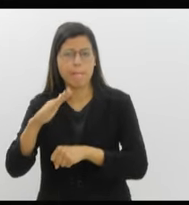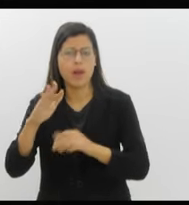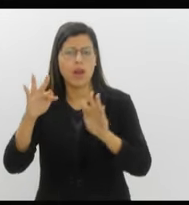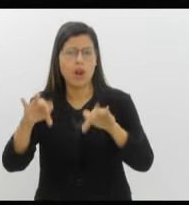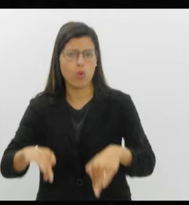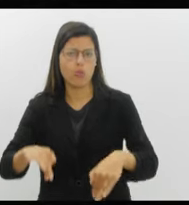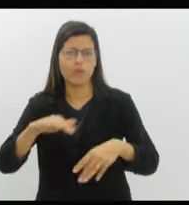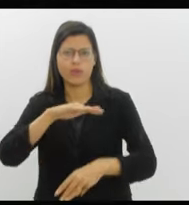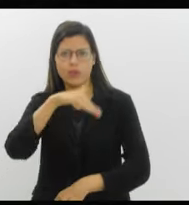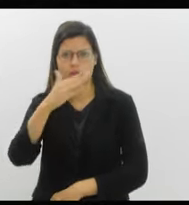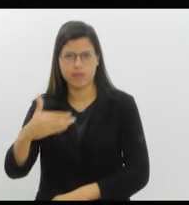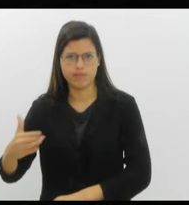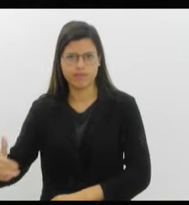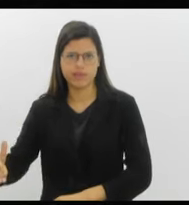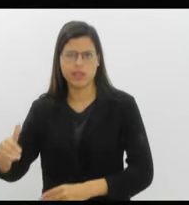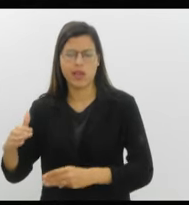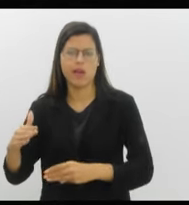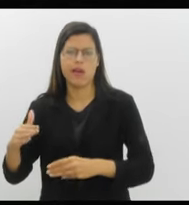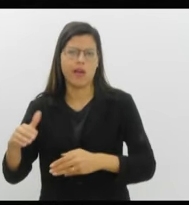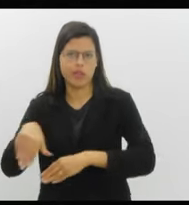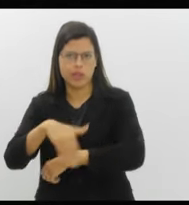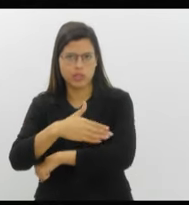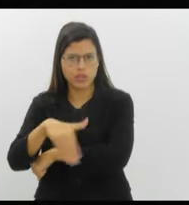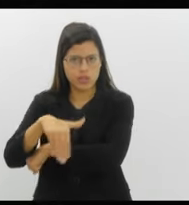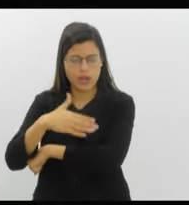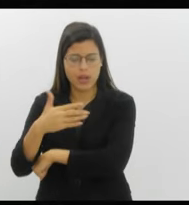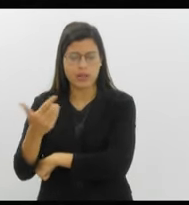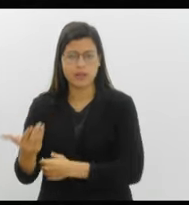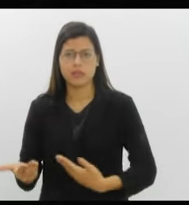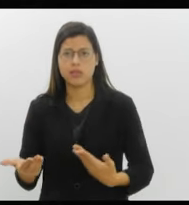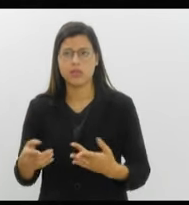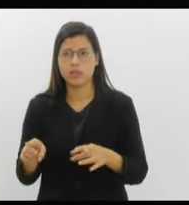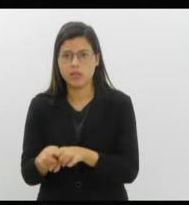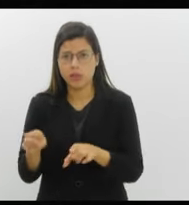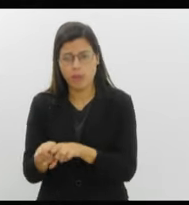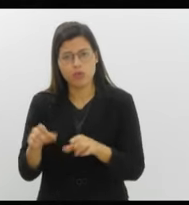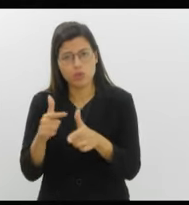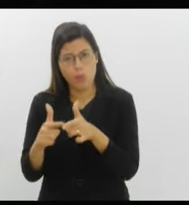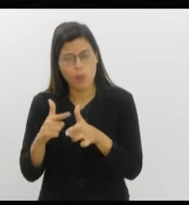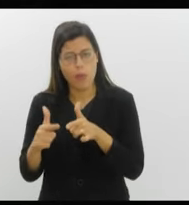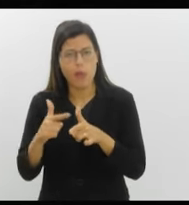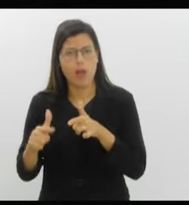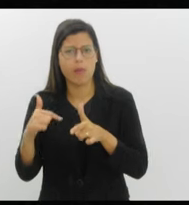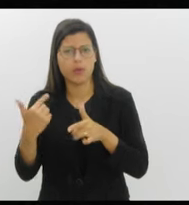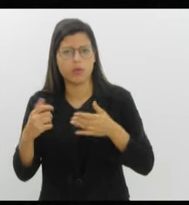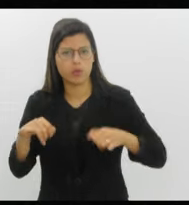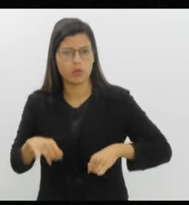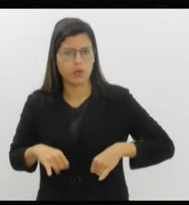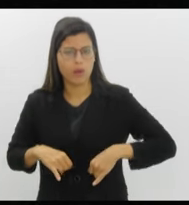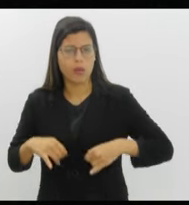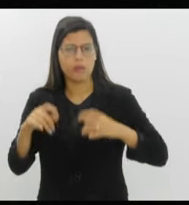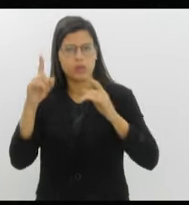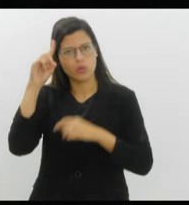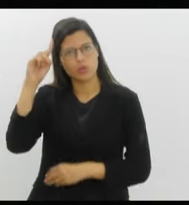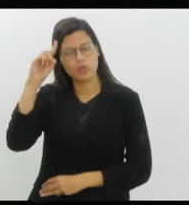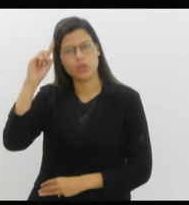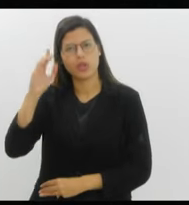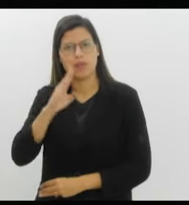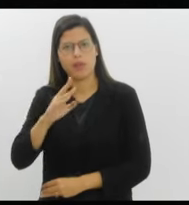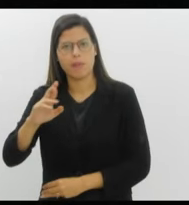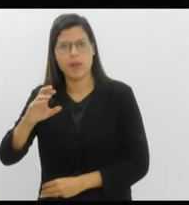a continuidade dos desmandos e dos problemas que a gente sofre todo dia na